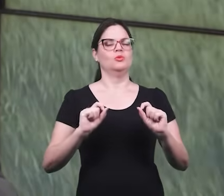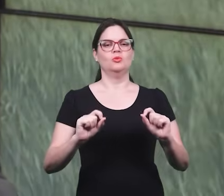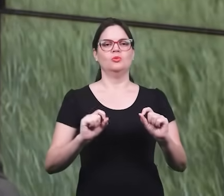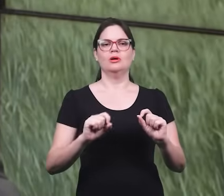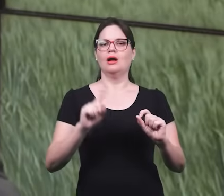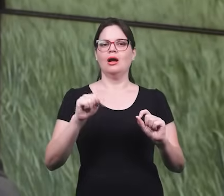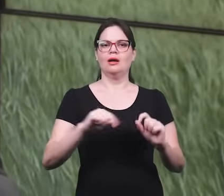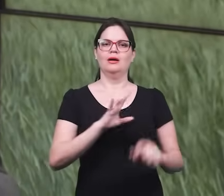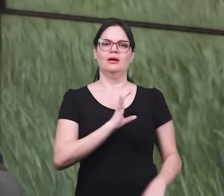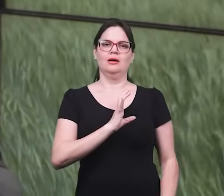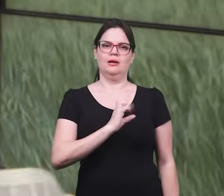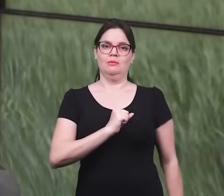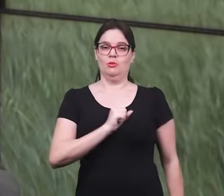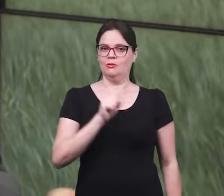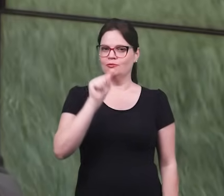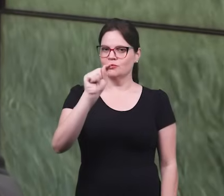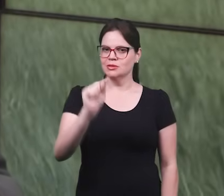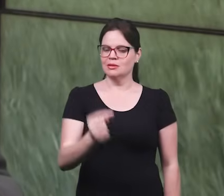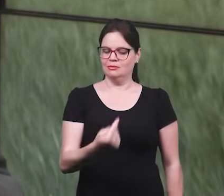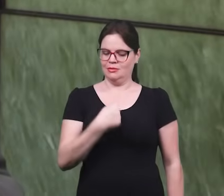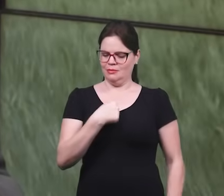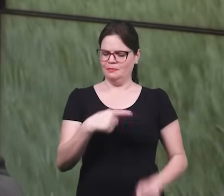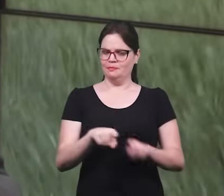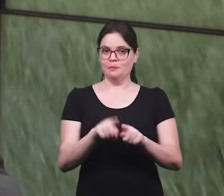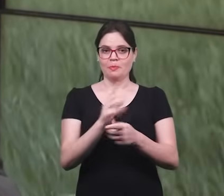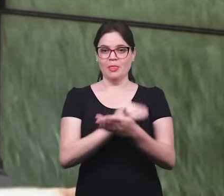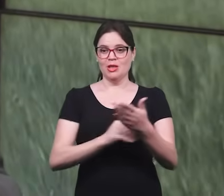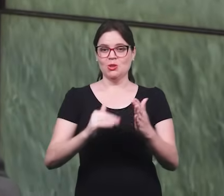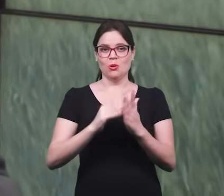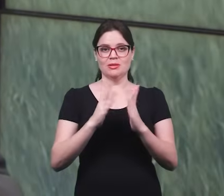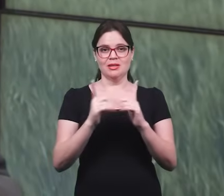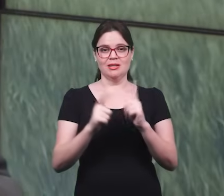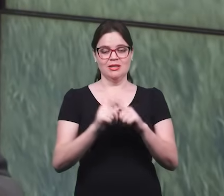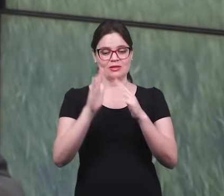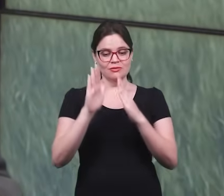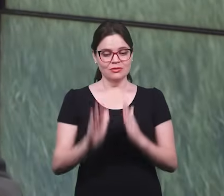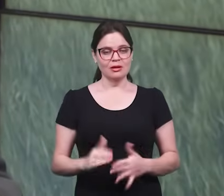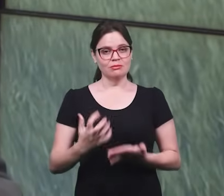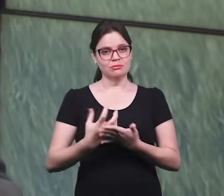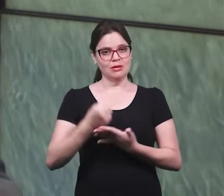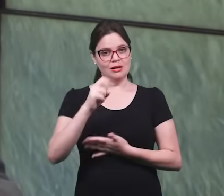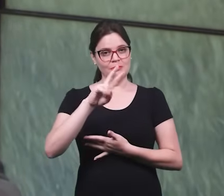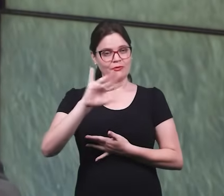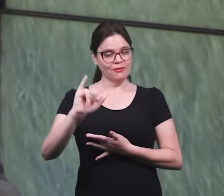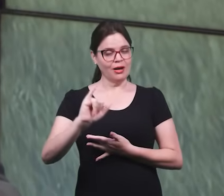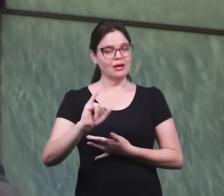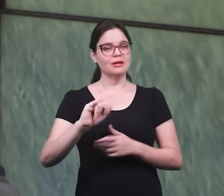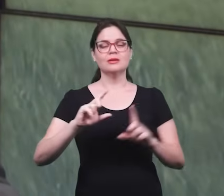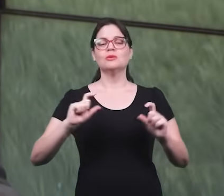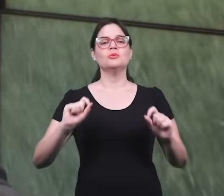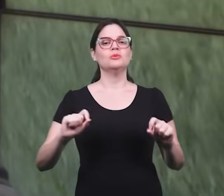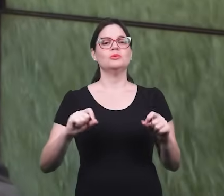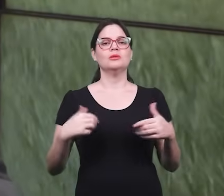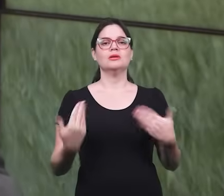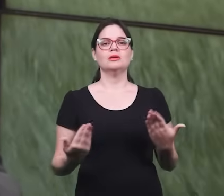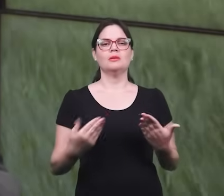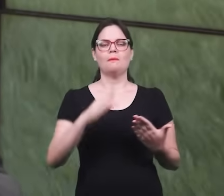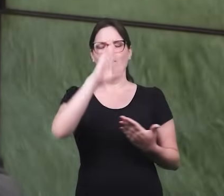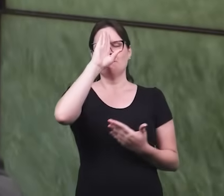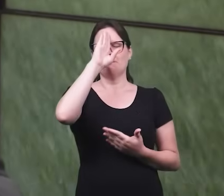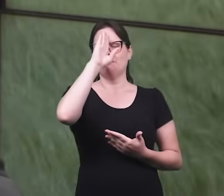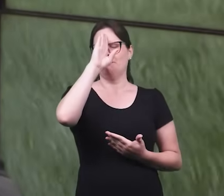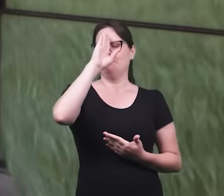meu irmão para mim e paraa igreja que será arrebatada essa igreja ela tem como fruto